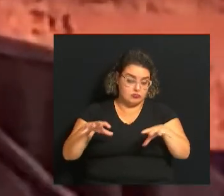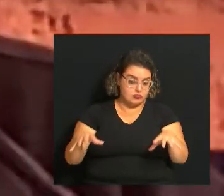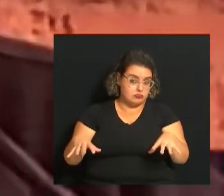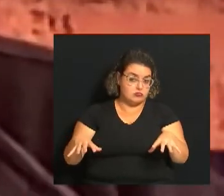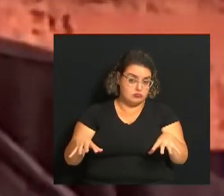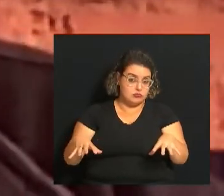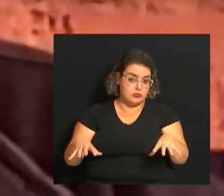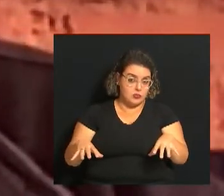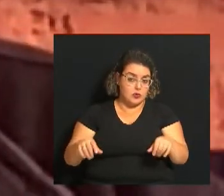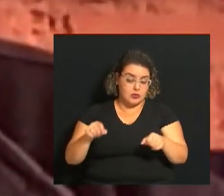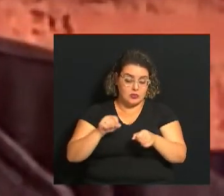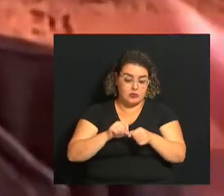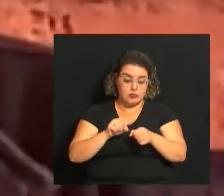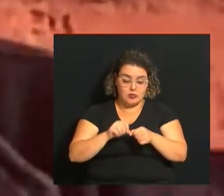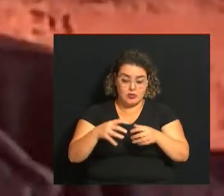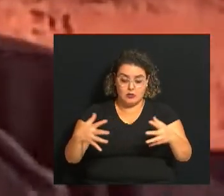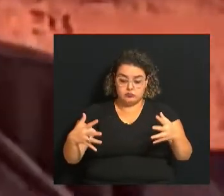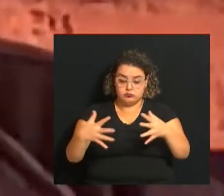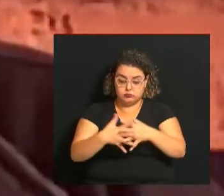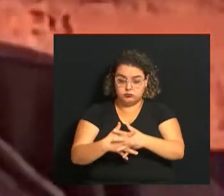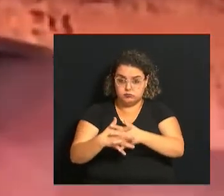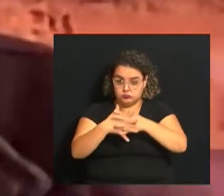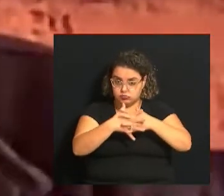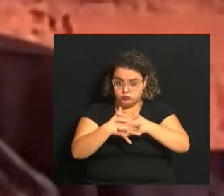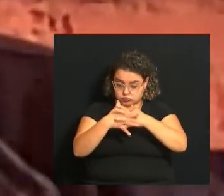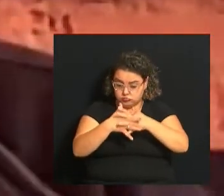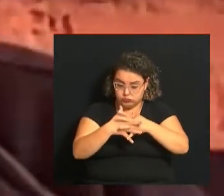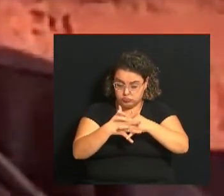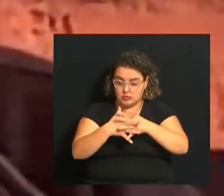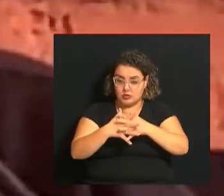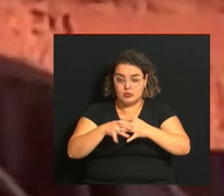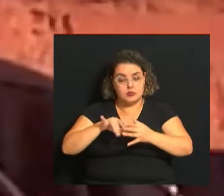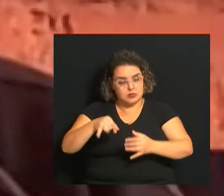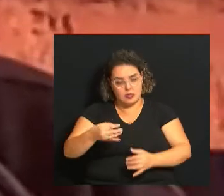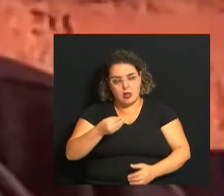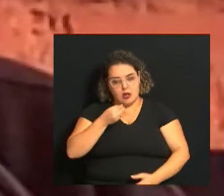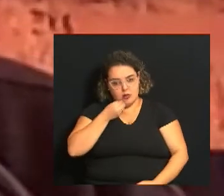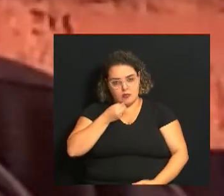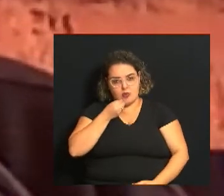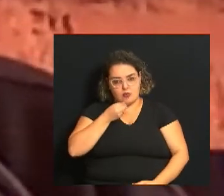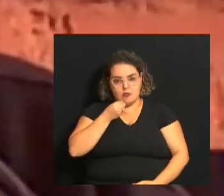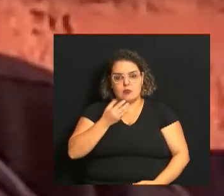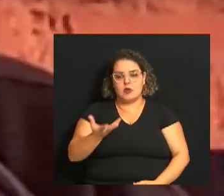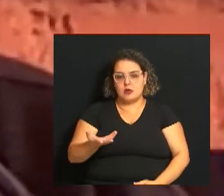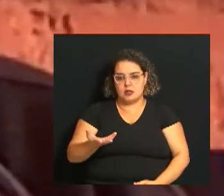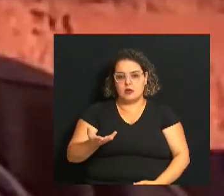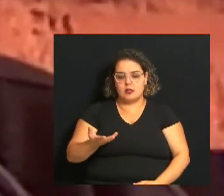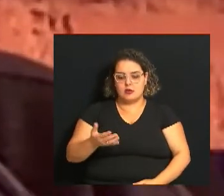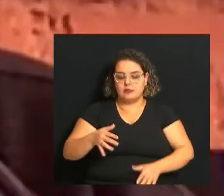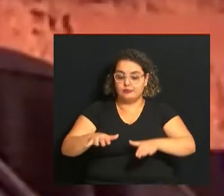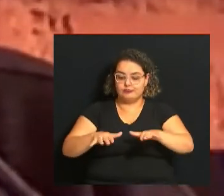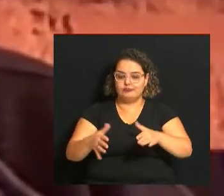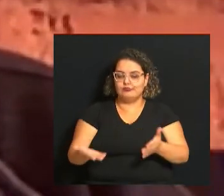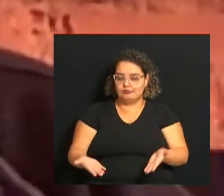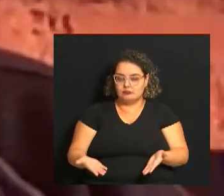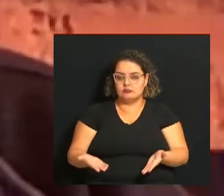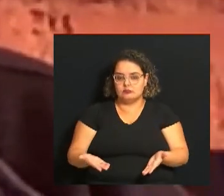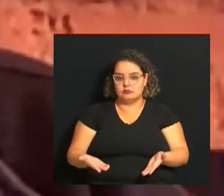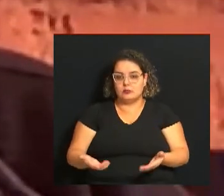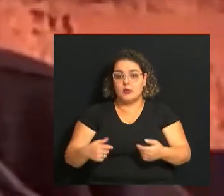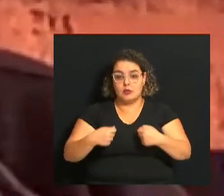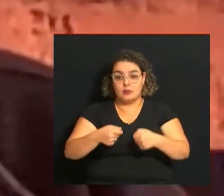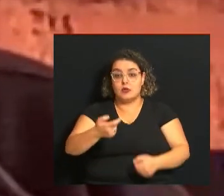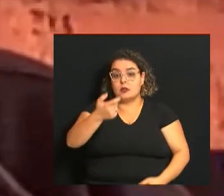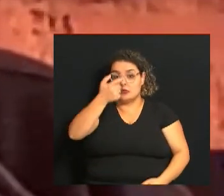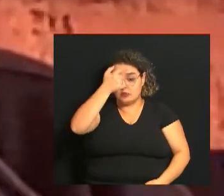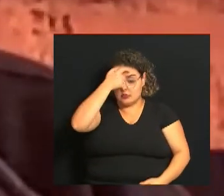causam o conflito, né? E se aproveita dessa situação para prosperar. Então, eu acho que a gente precisa ter consciência desse